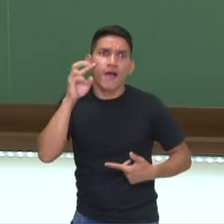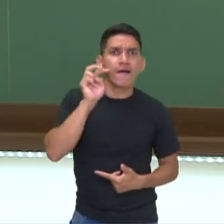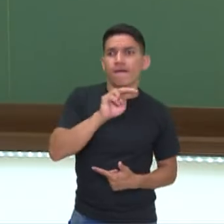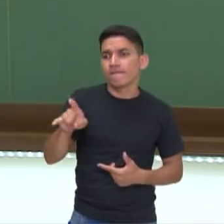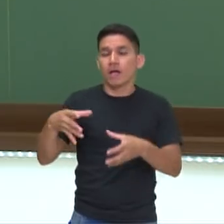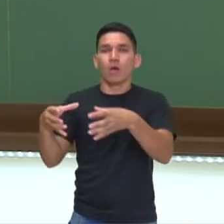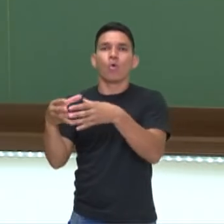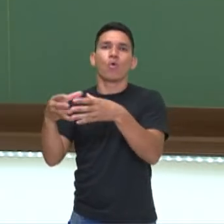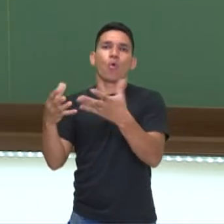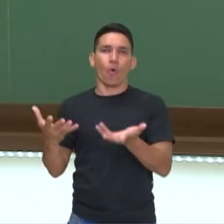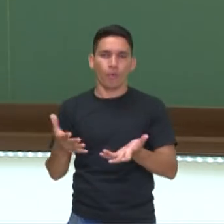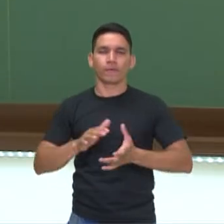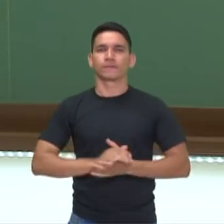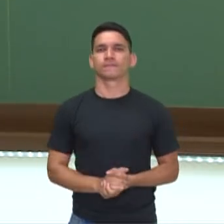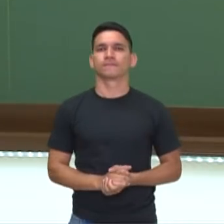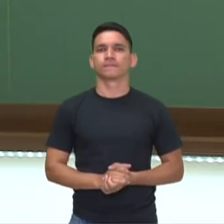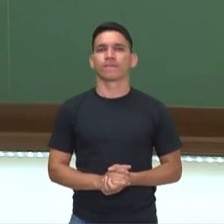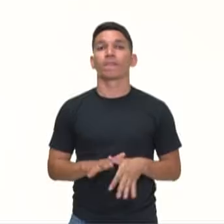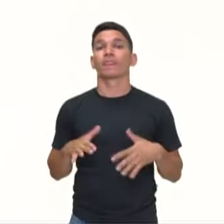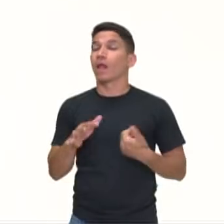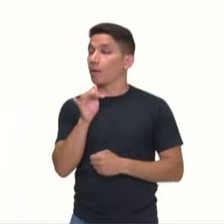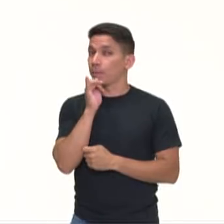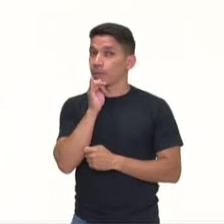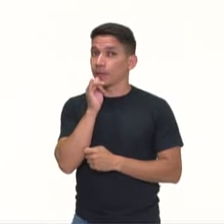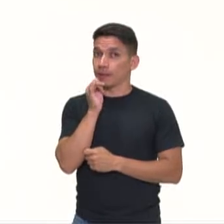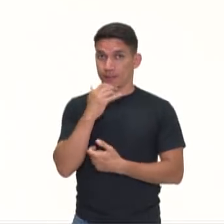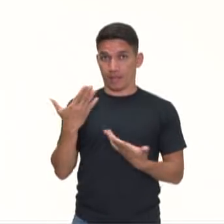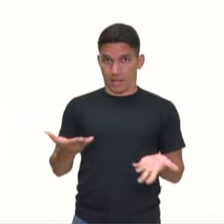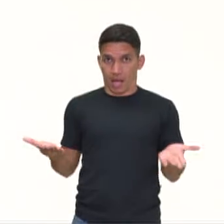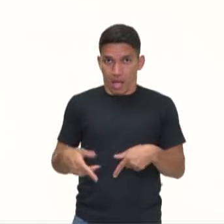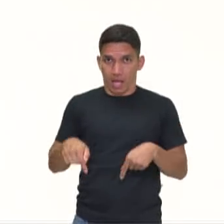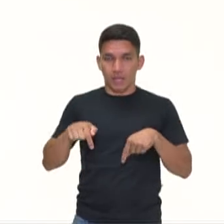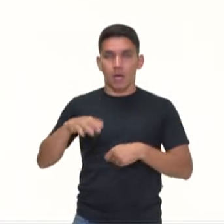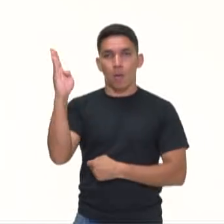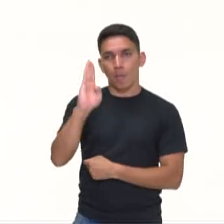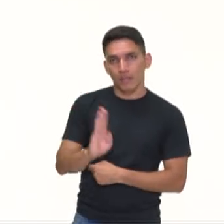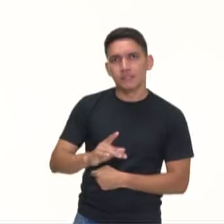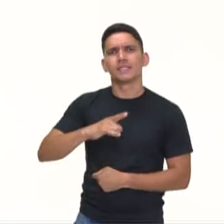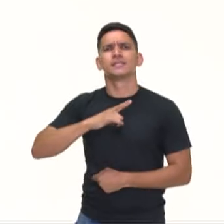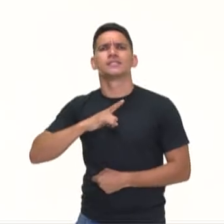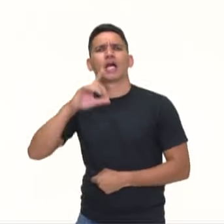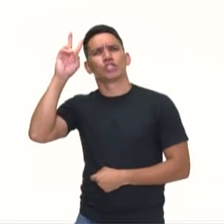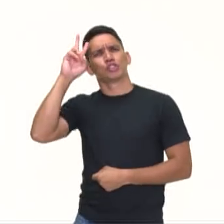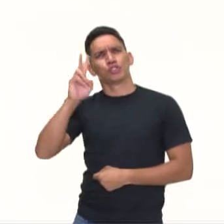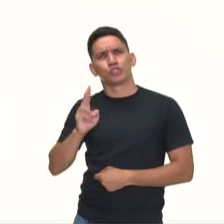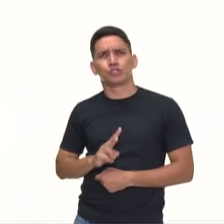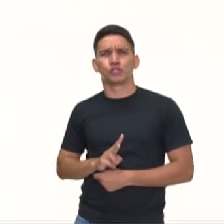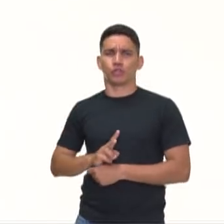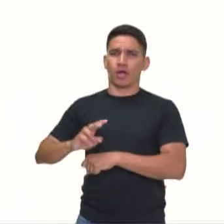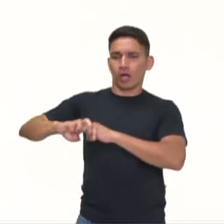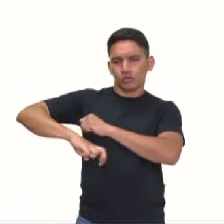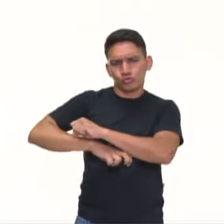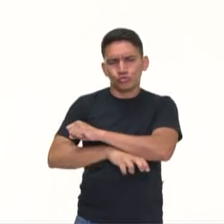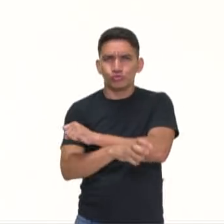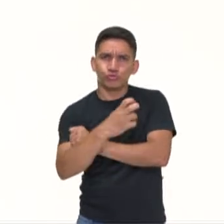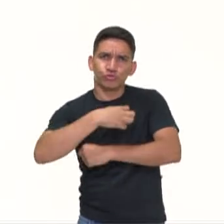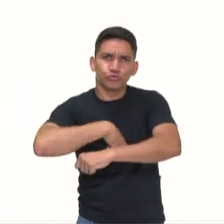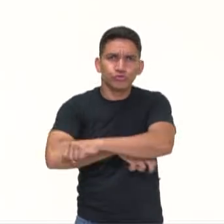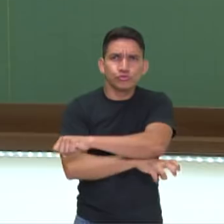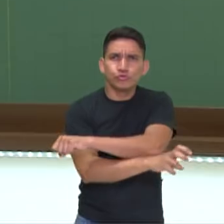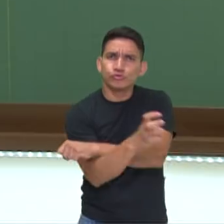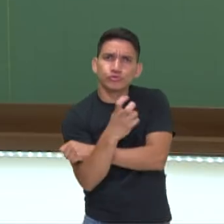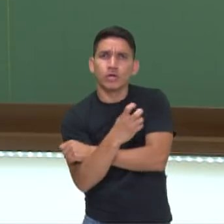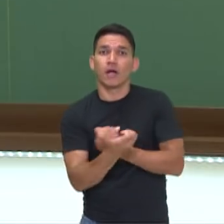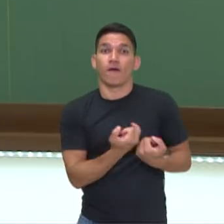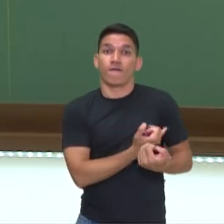comunidade. Como, por exemplo, no folclore brasileiro, nós temos histórias sobre Boitatá e aqui o Curupira. O Boitatá,